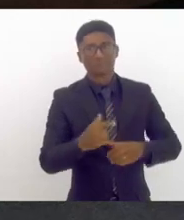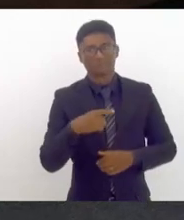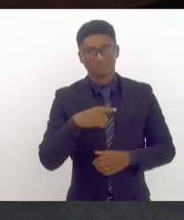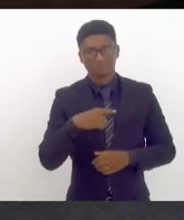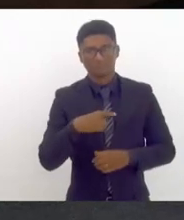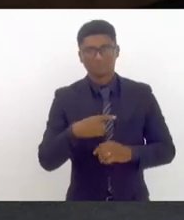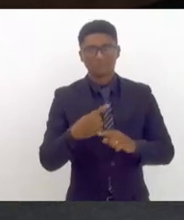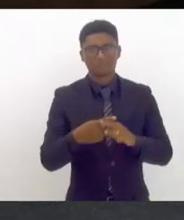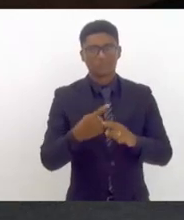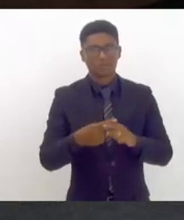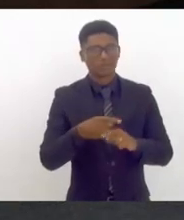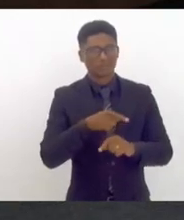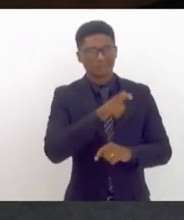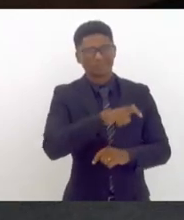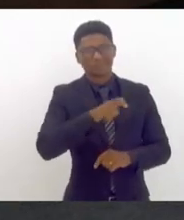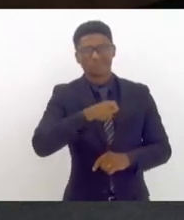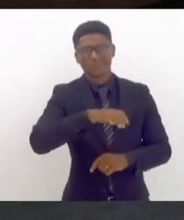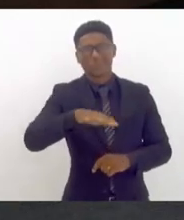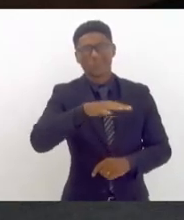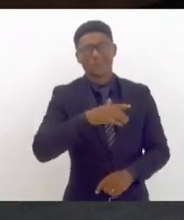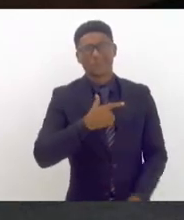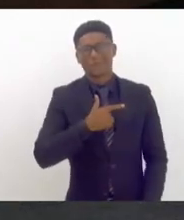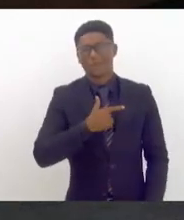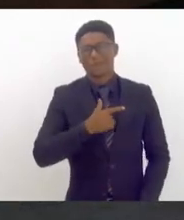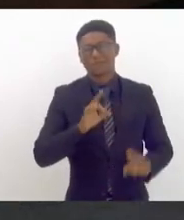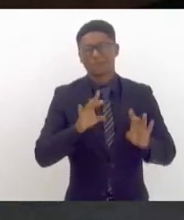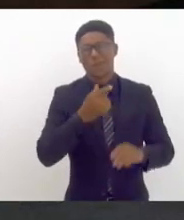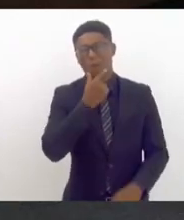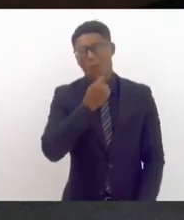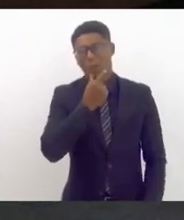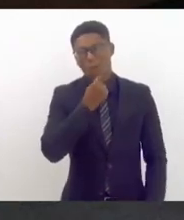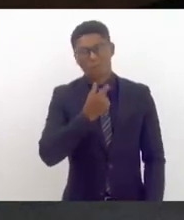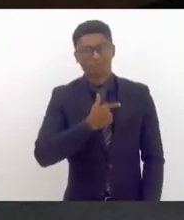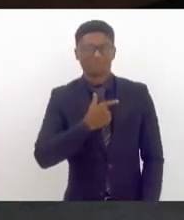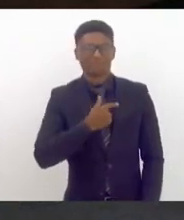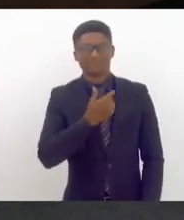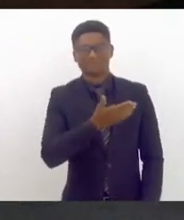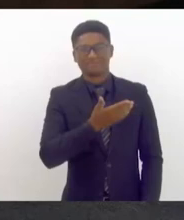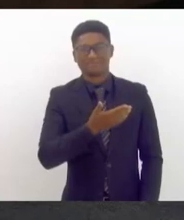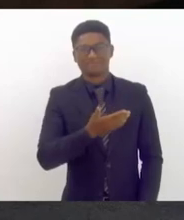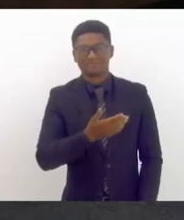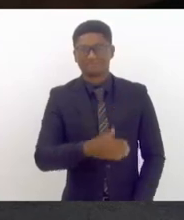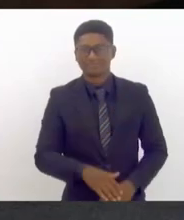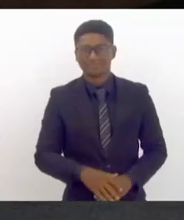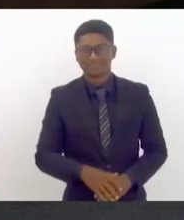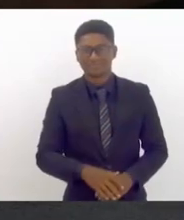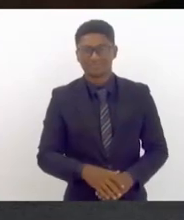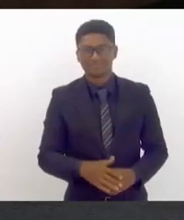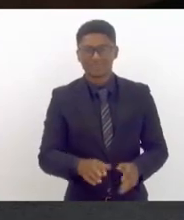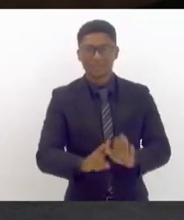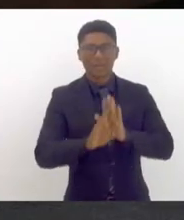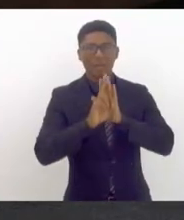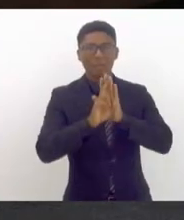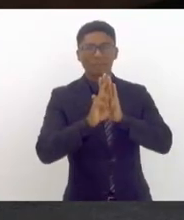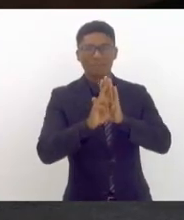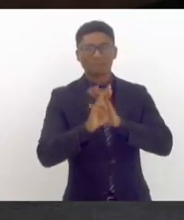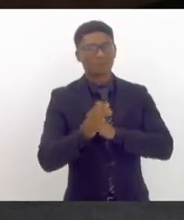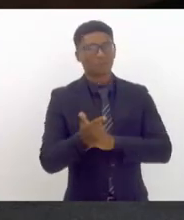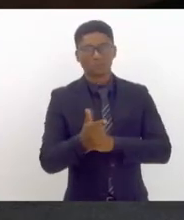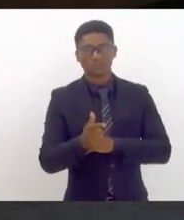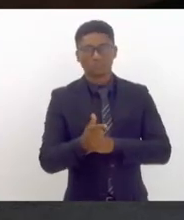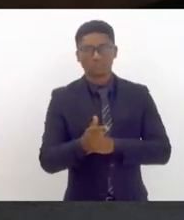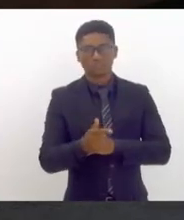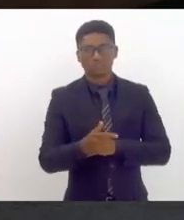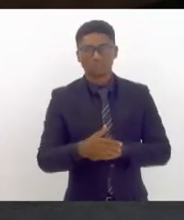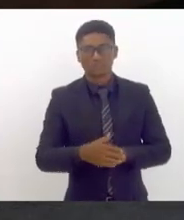porque estava muito feio ter só os homens ali. Então, a gente não tinha de fato, a representatividade mais importante, não